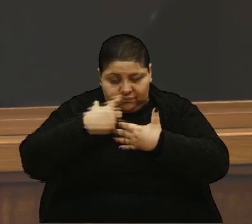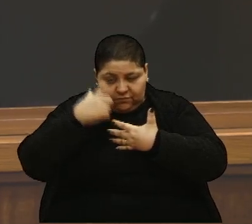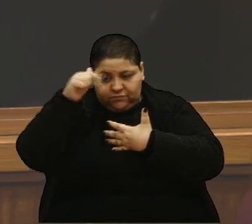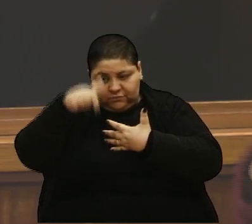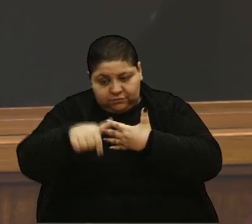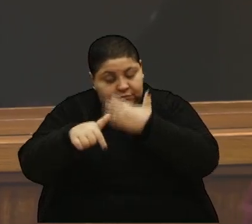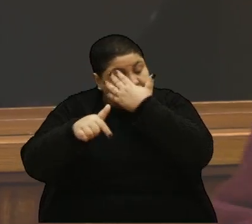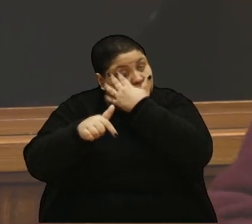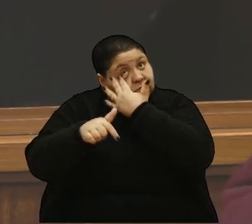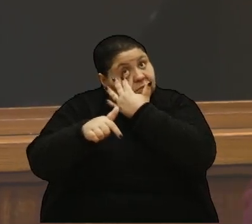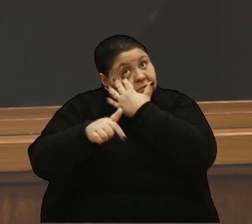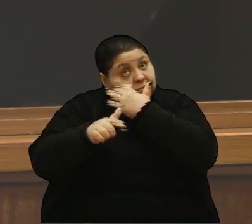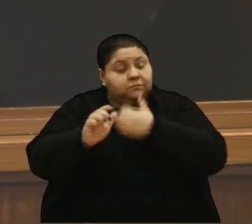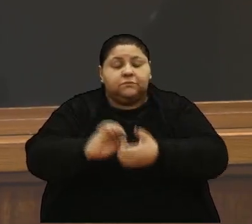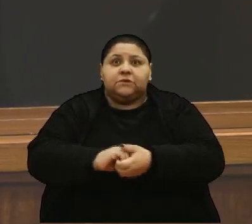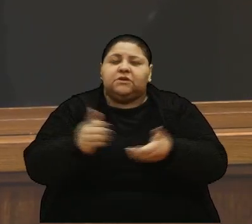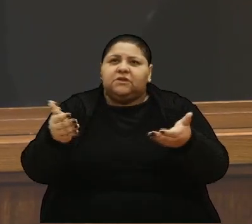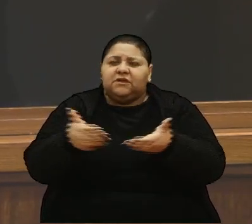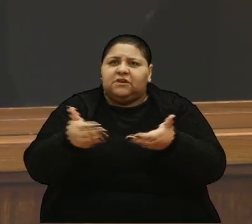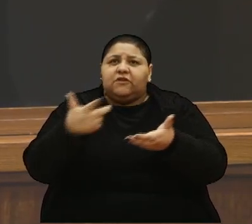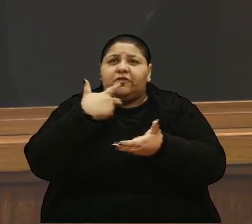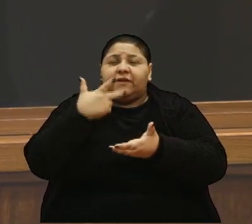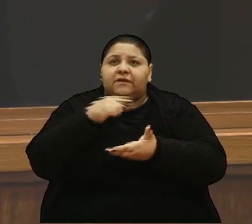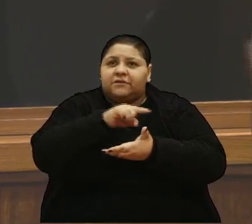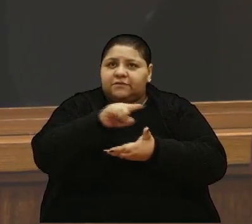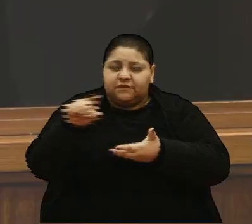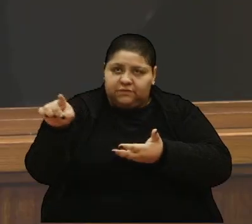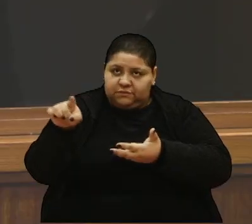aqui presente. Agora eu quero dizer,